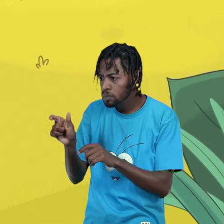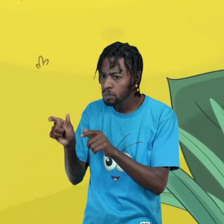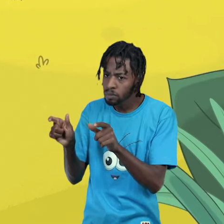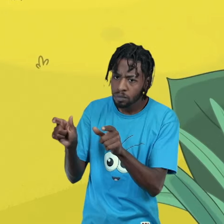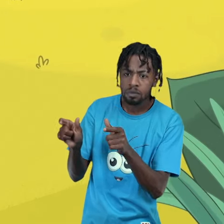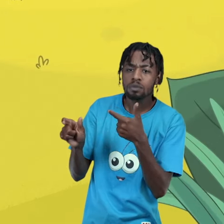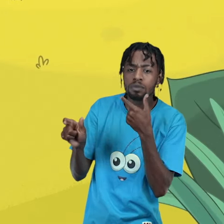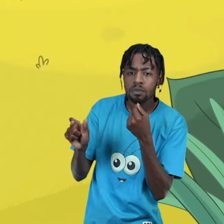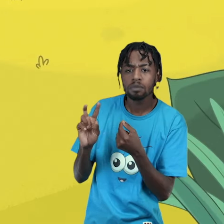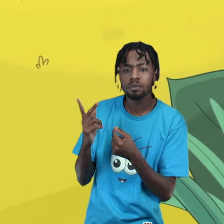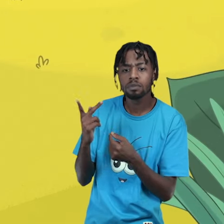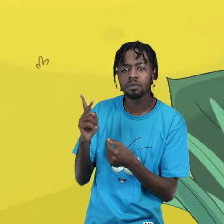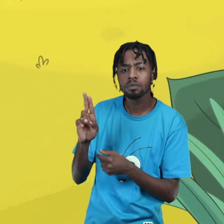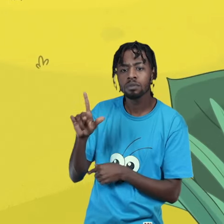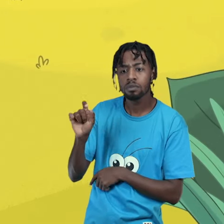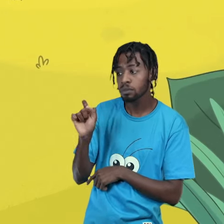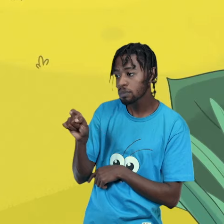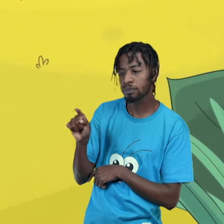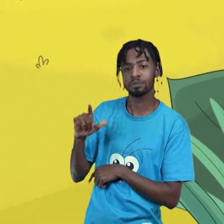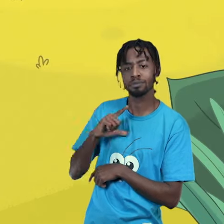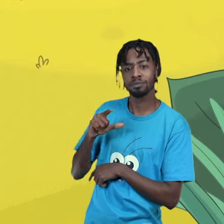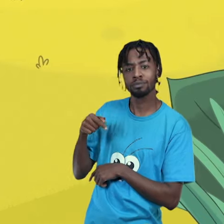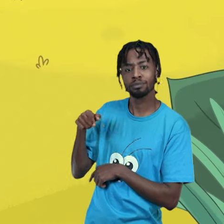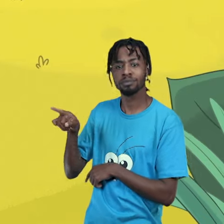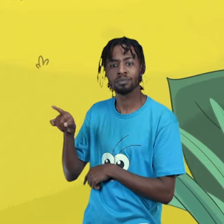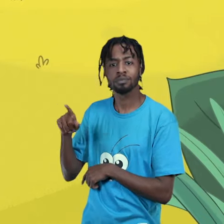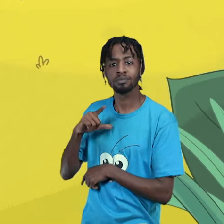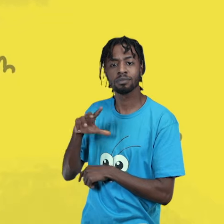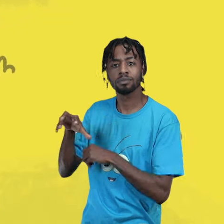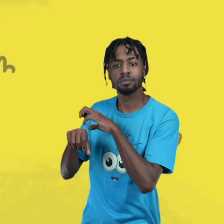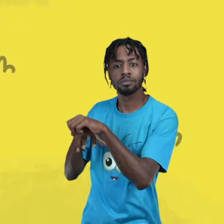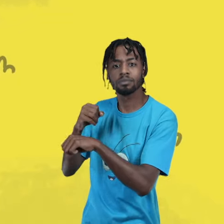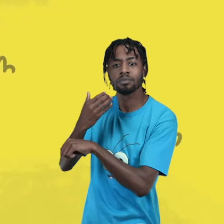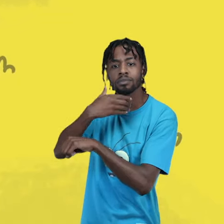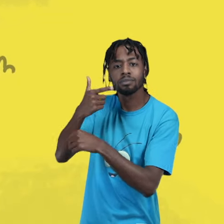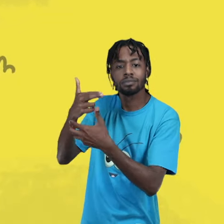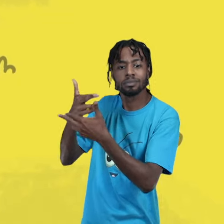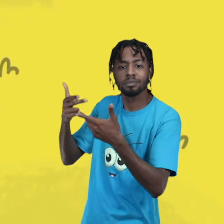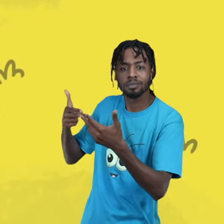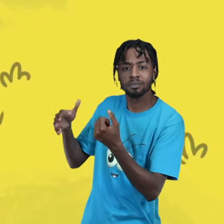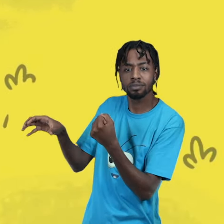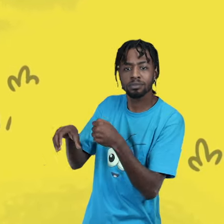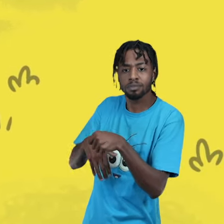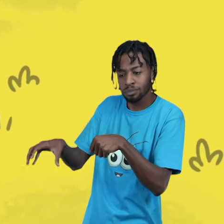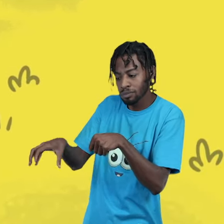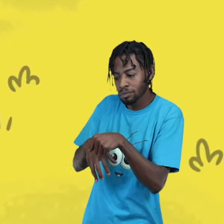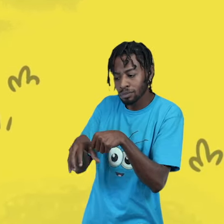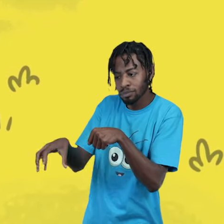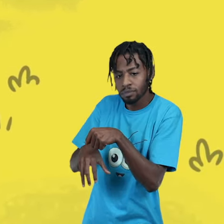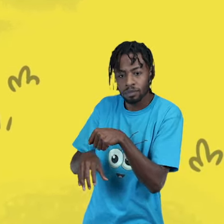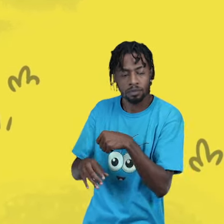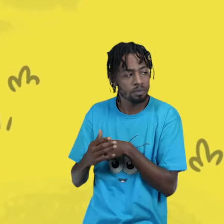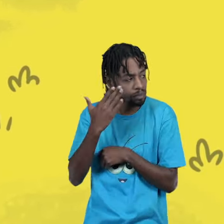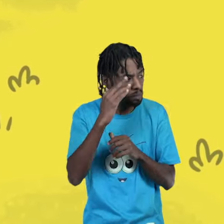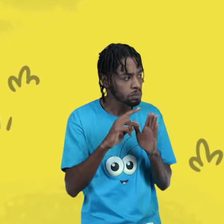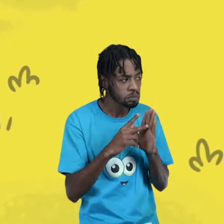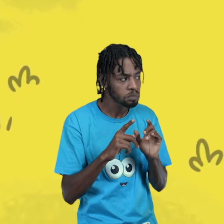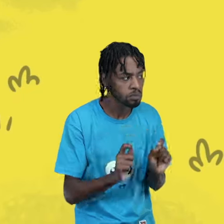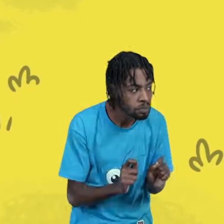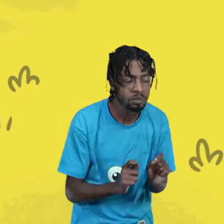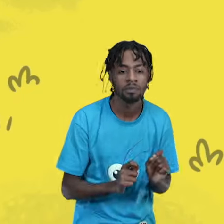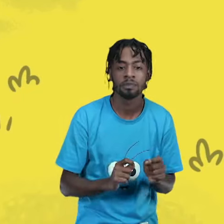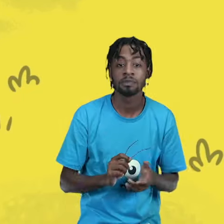Que demais! Sabe o que isso significa, pessoal? Que vai ter aquele cheirinho